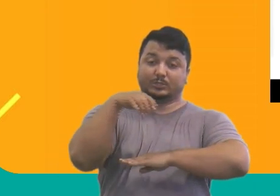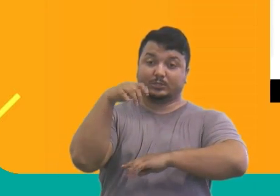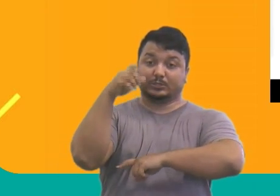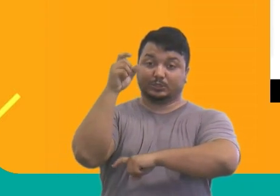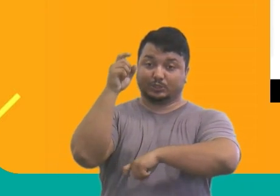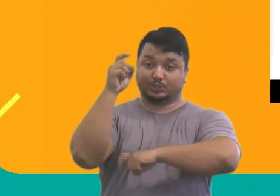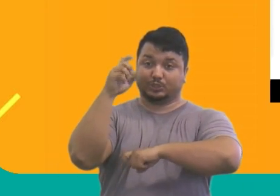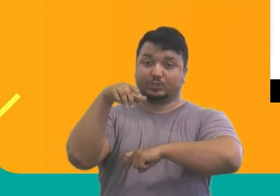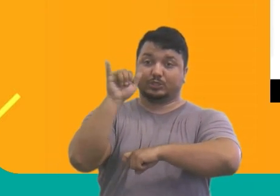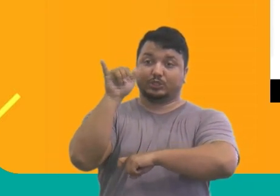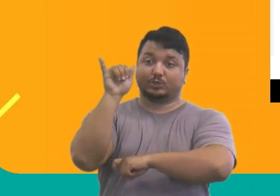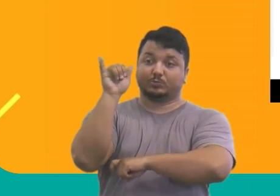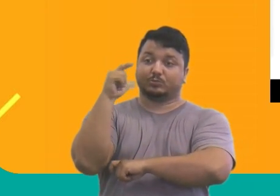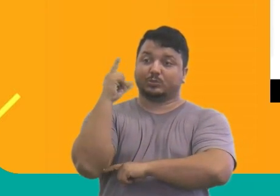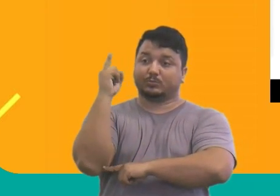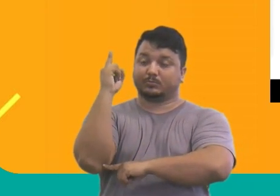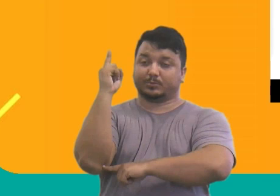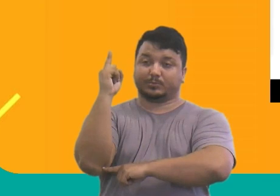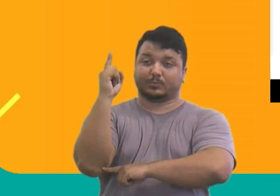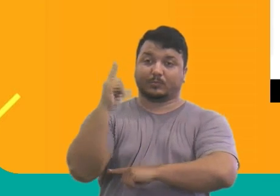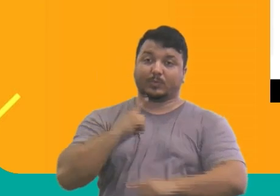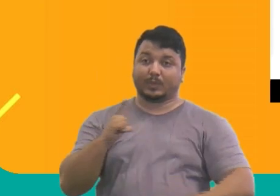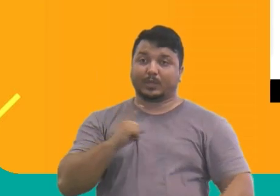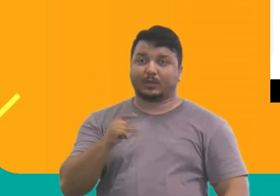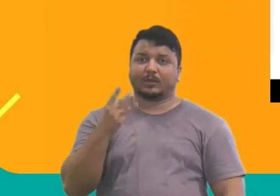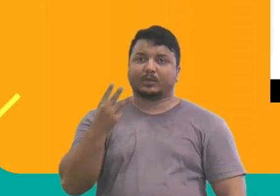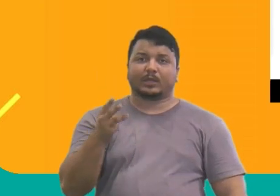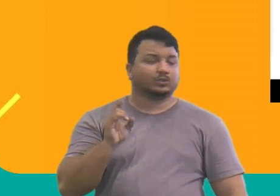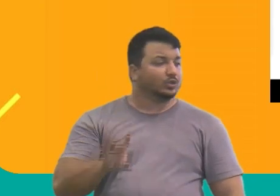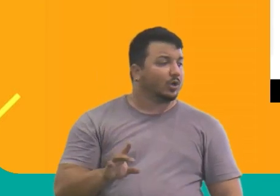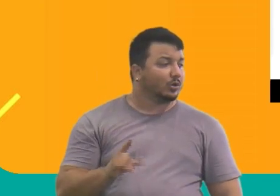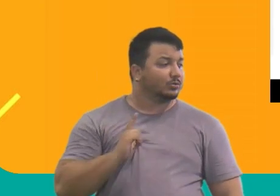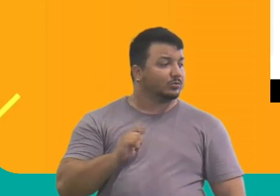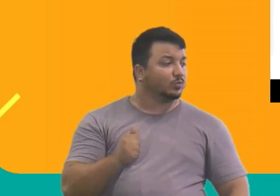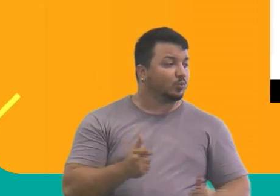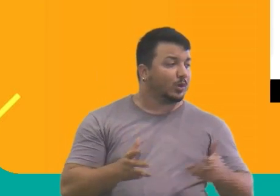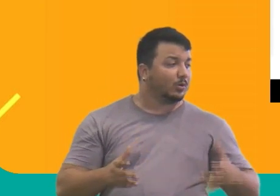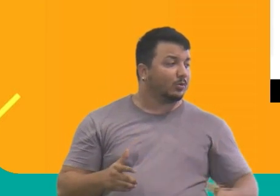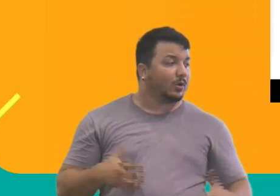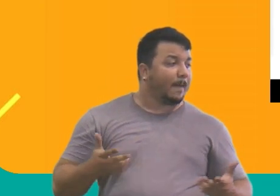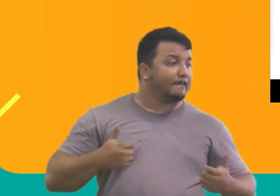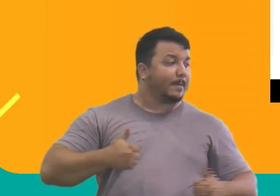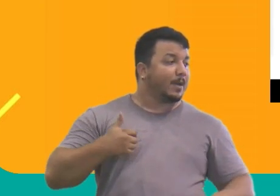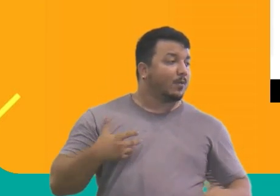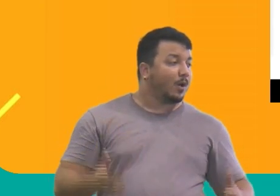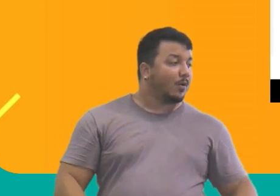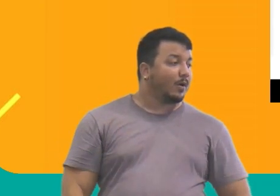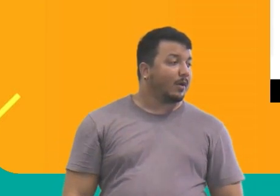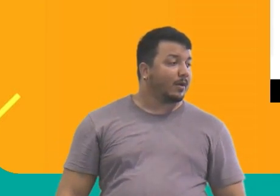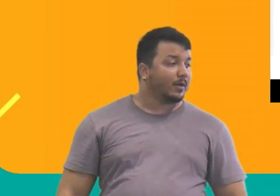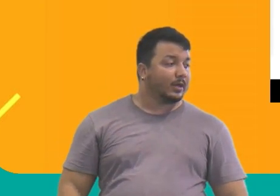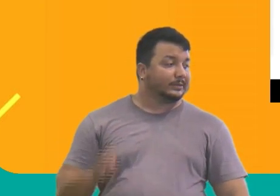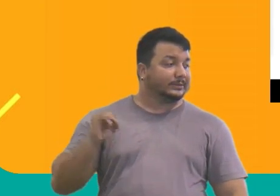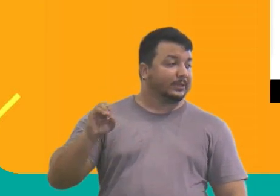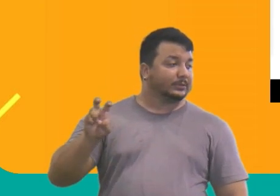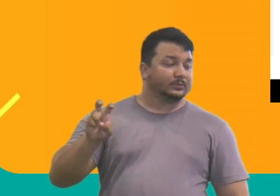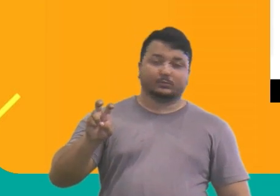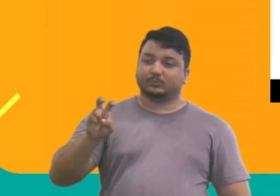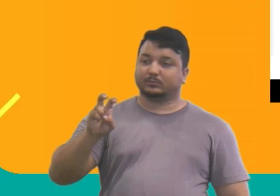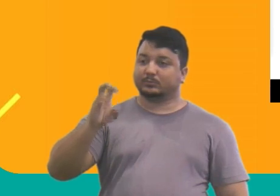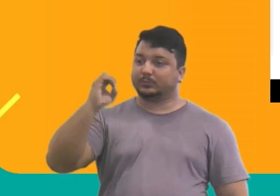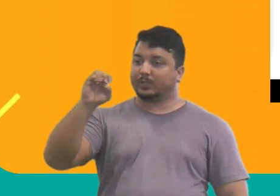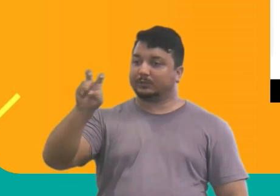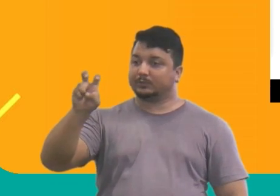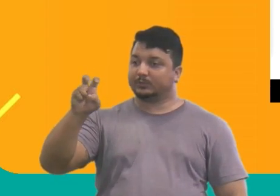3. Se ele disse que só foi 3, a gente está falando dessa coluna aqui, ó. 0,5. É só você puxar